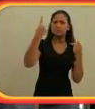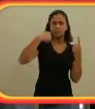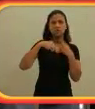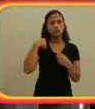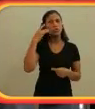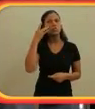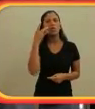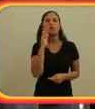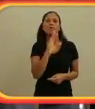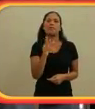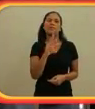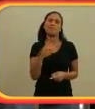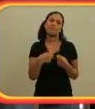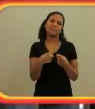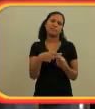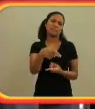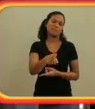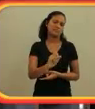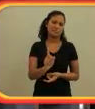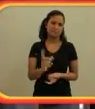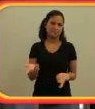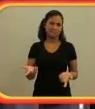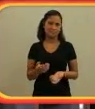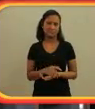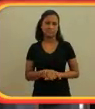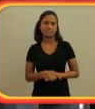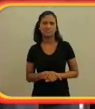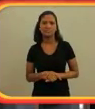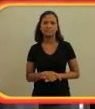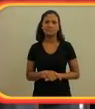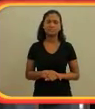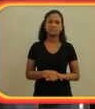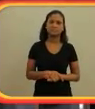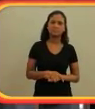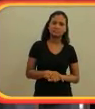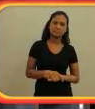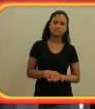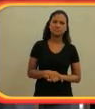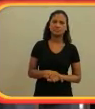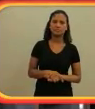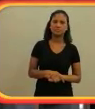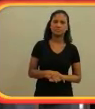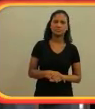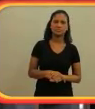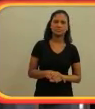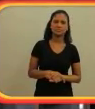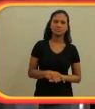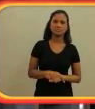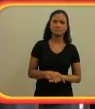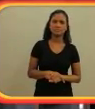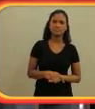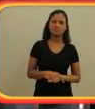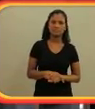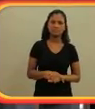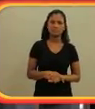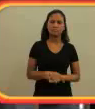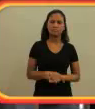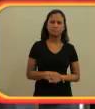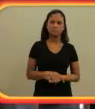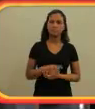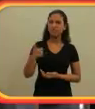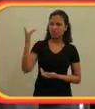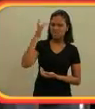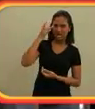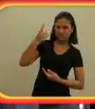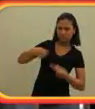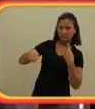adiante na yoga pela questão da impossibilidade física. Eu acho que não, porque... Você achou que os movimentos